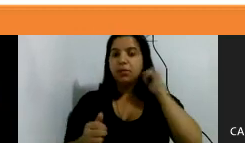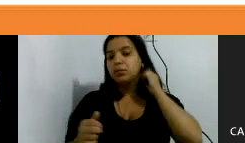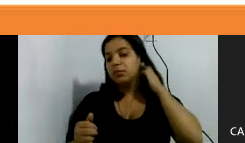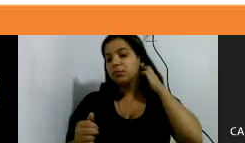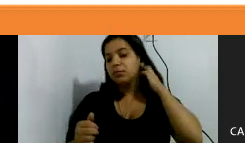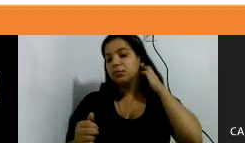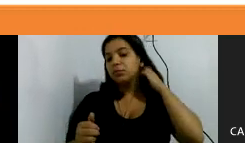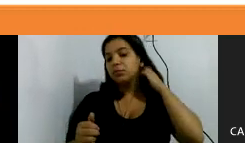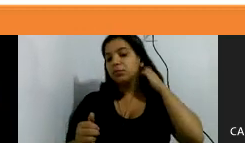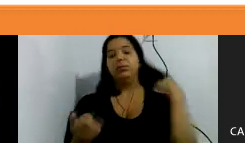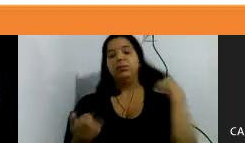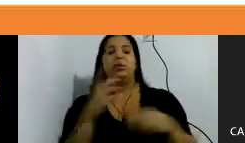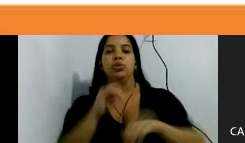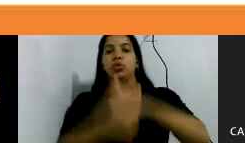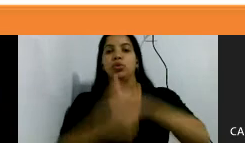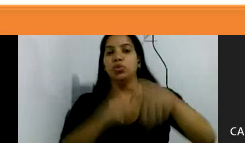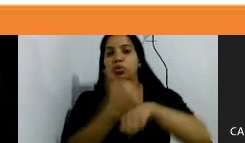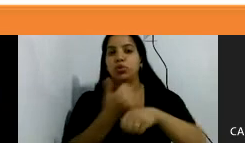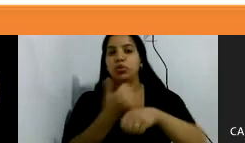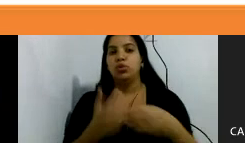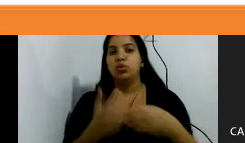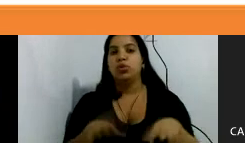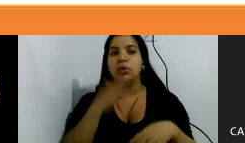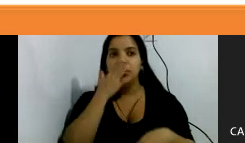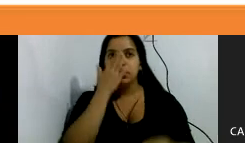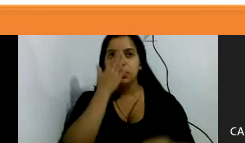fatores da coagulação.